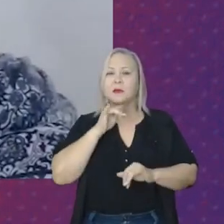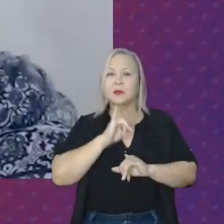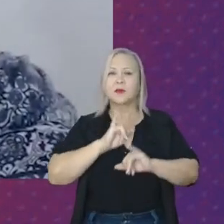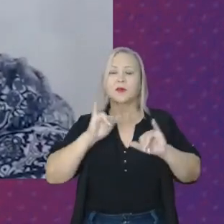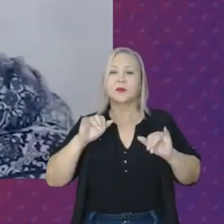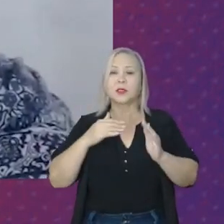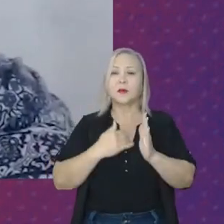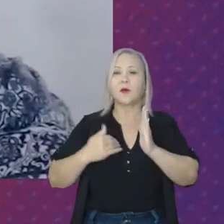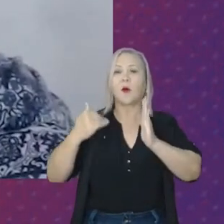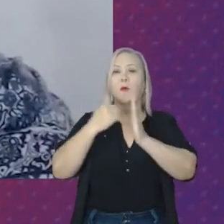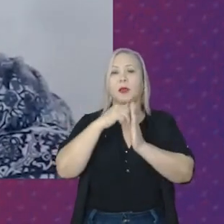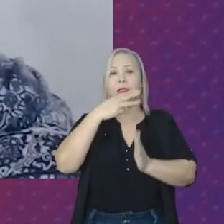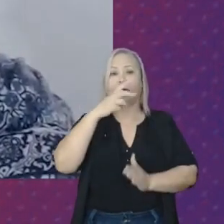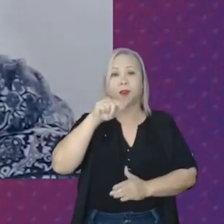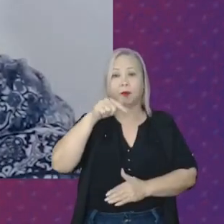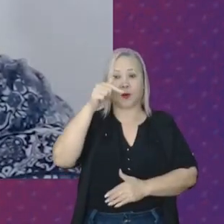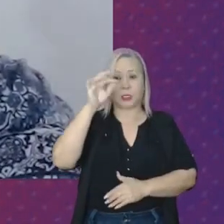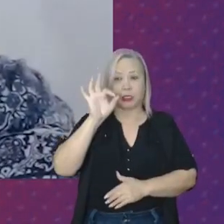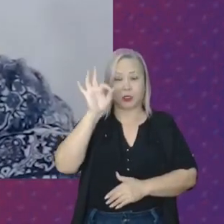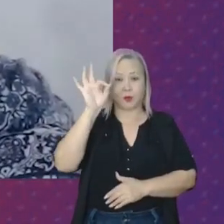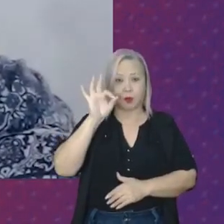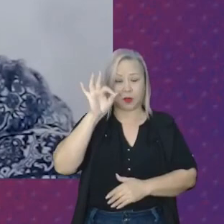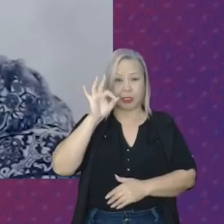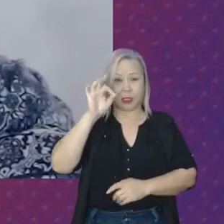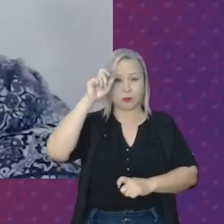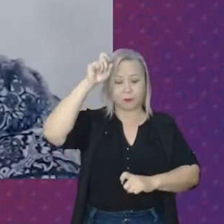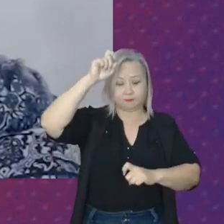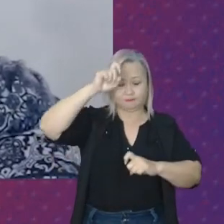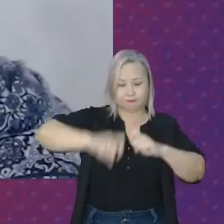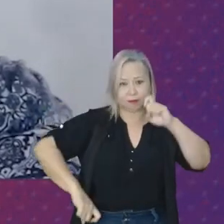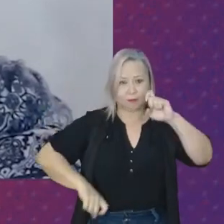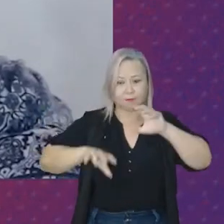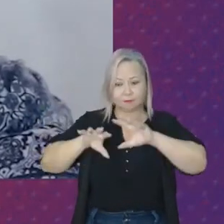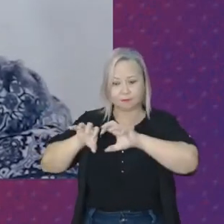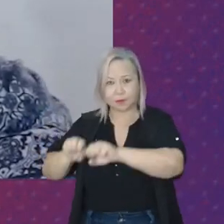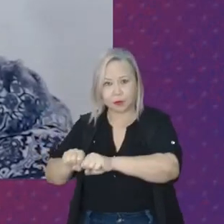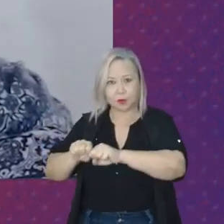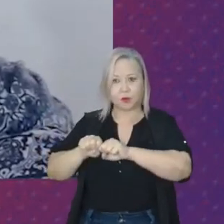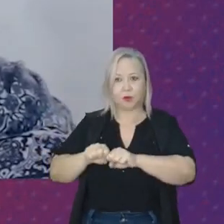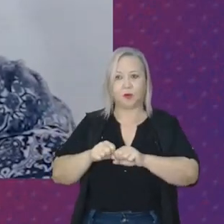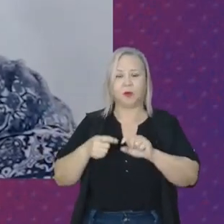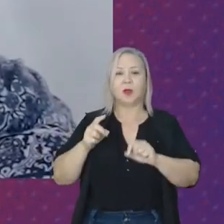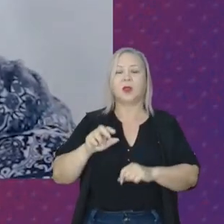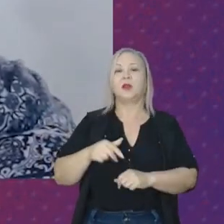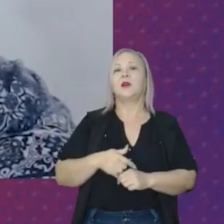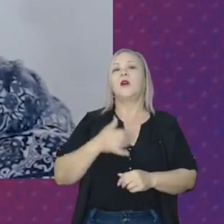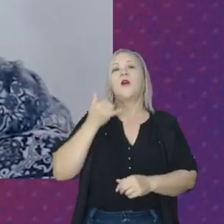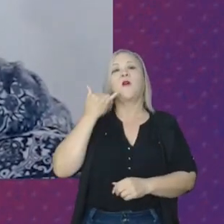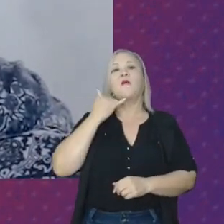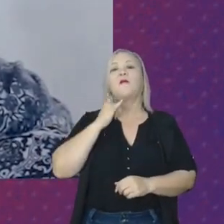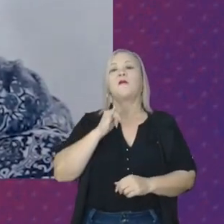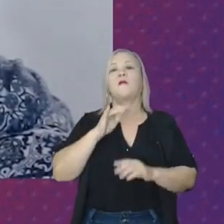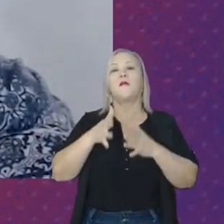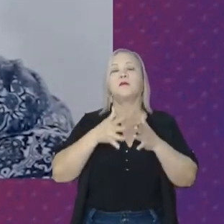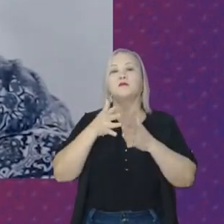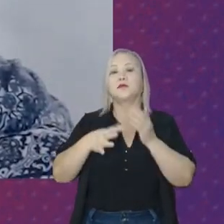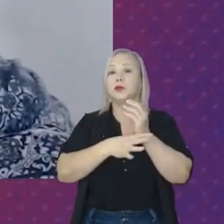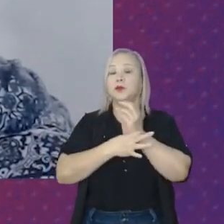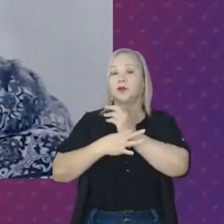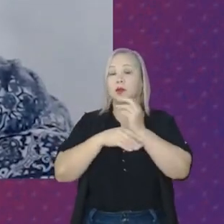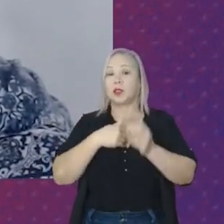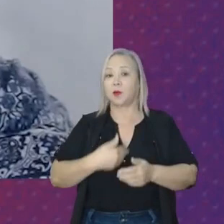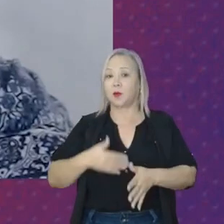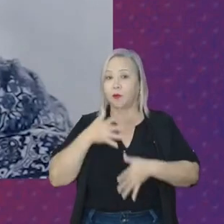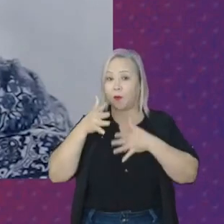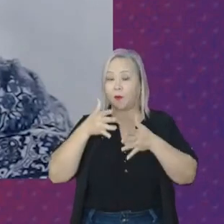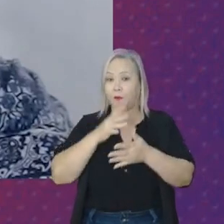de 3,7% na quantidade de estupros, segundo o Fórum Brasileiro de Segurança Pública. Então, se a